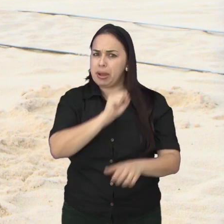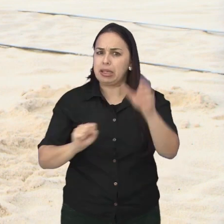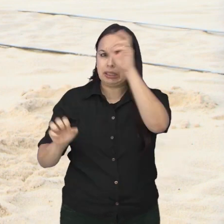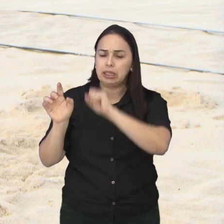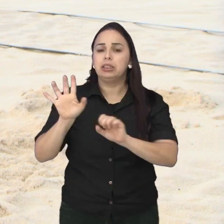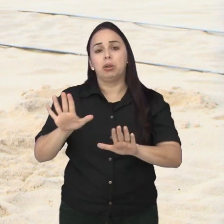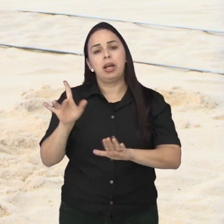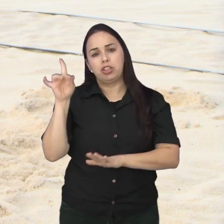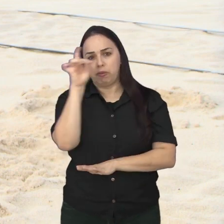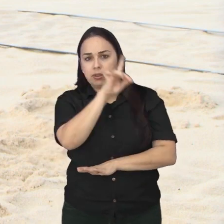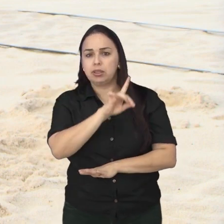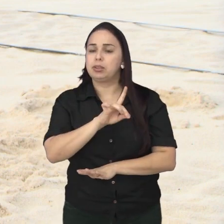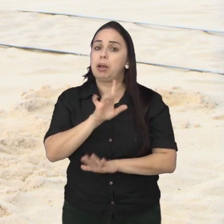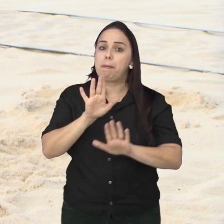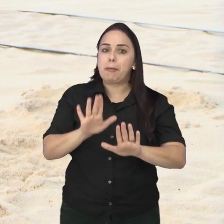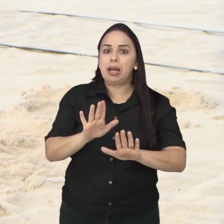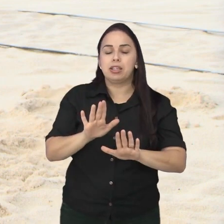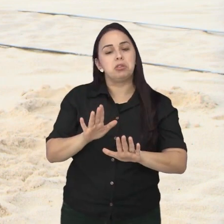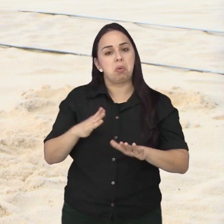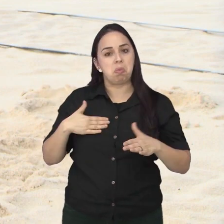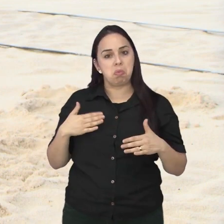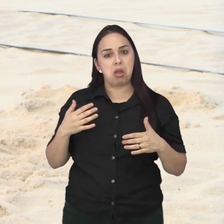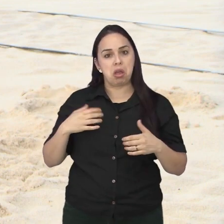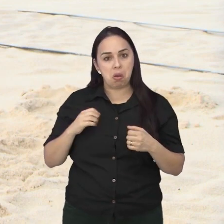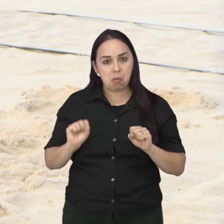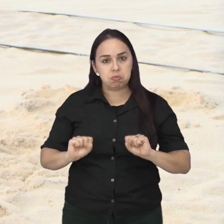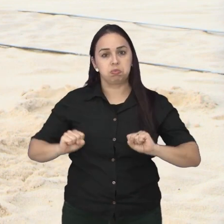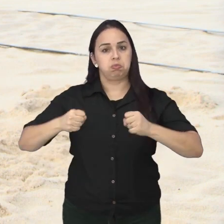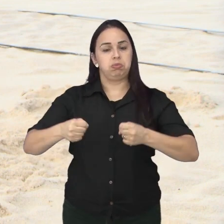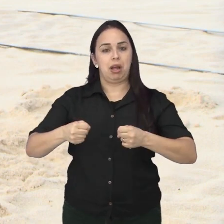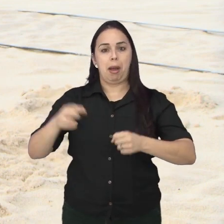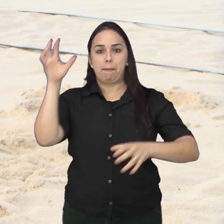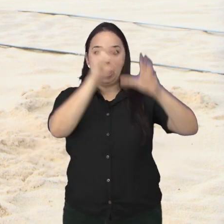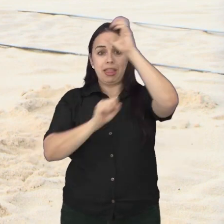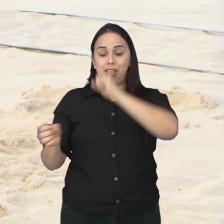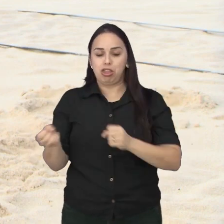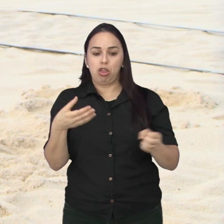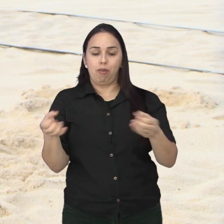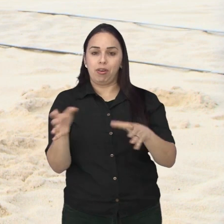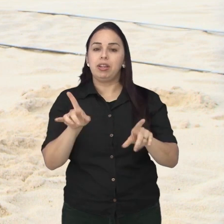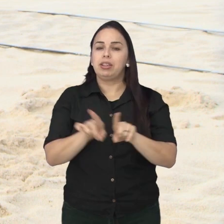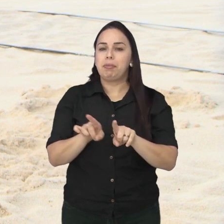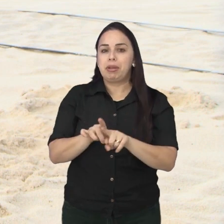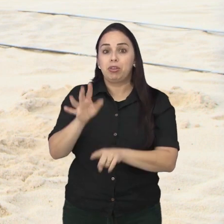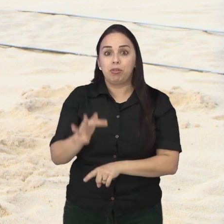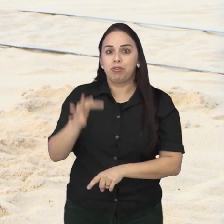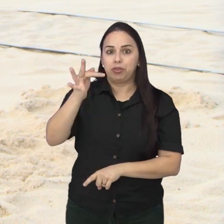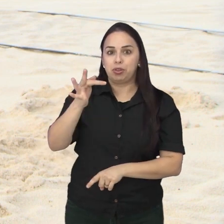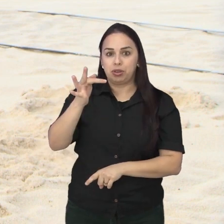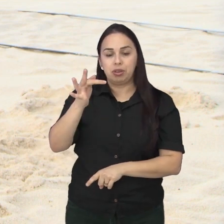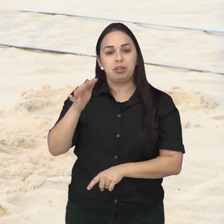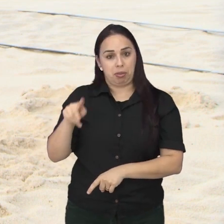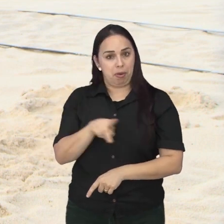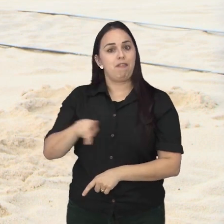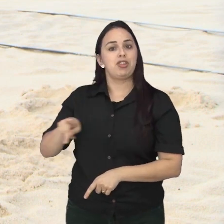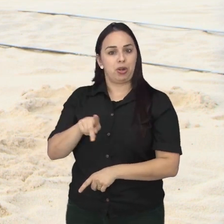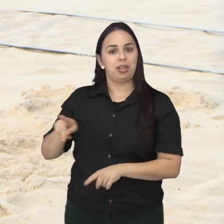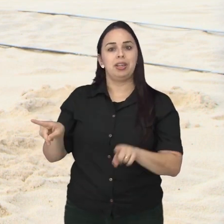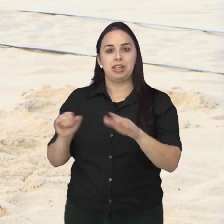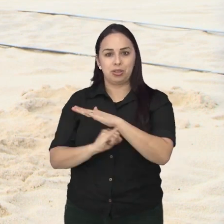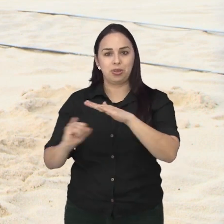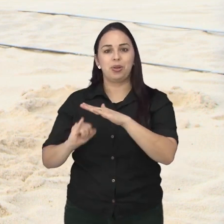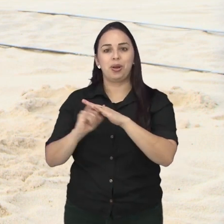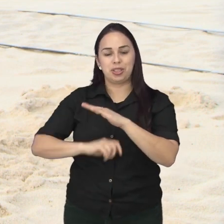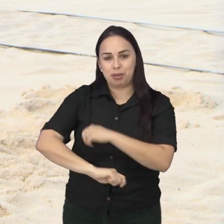tudo isso demora para aprender, então eu estou tendo essa dificuldade também. Então eu me lancei esse desafio para aprender coisas novas e a intenção também mais para frente é